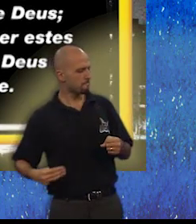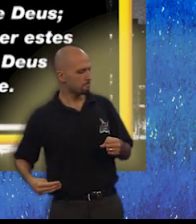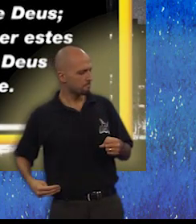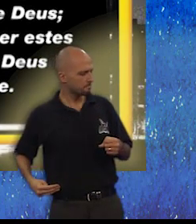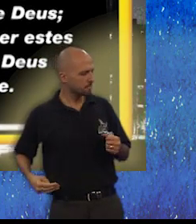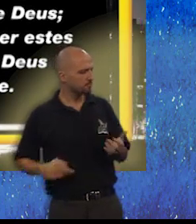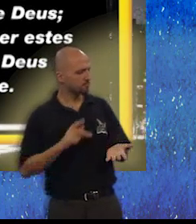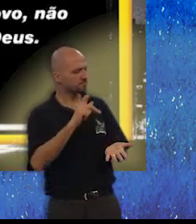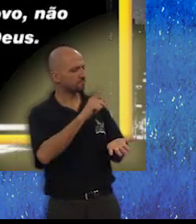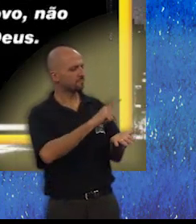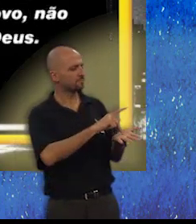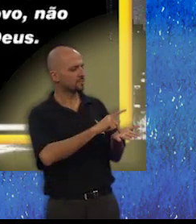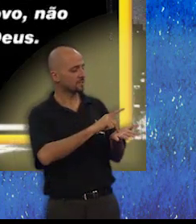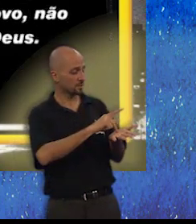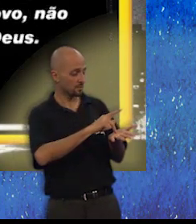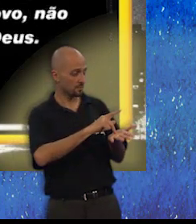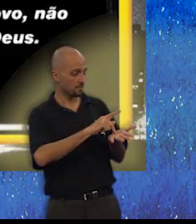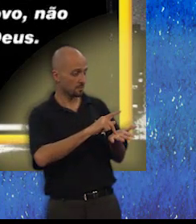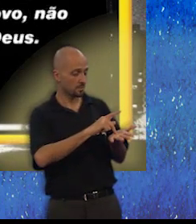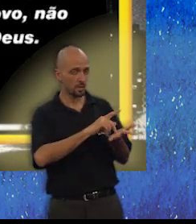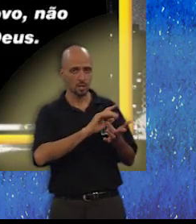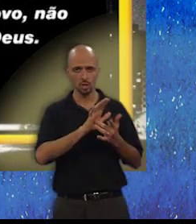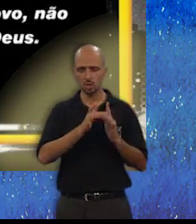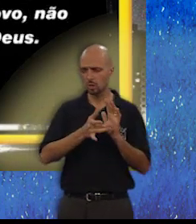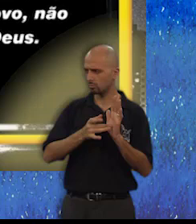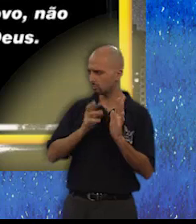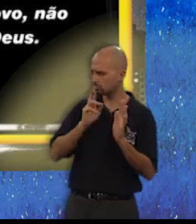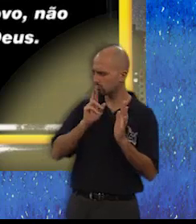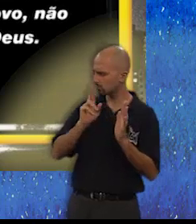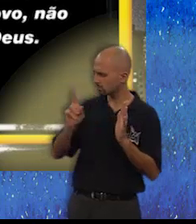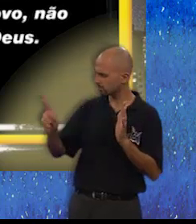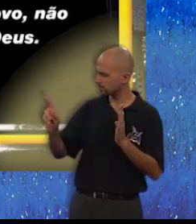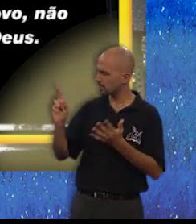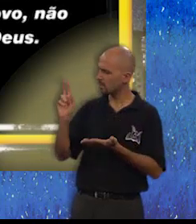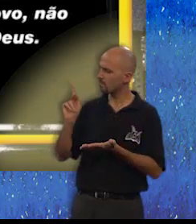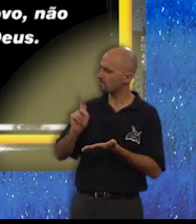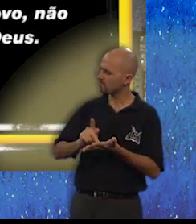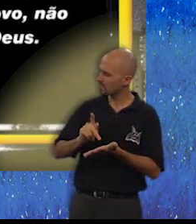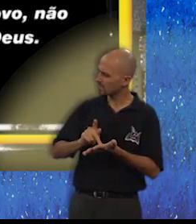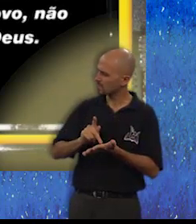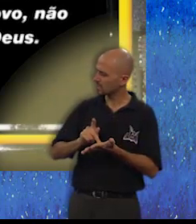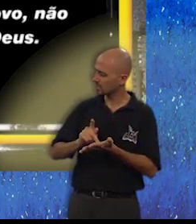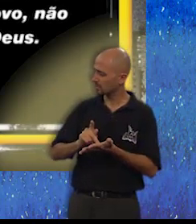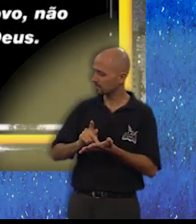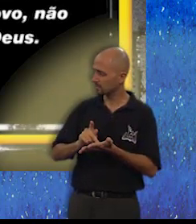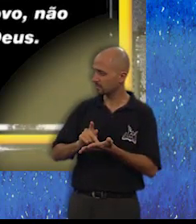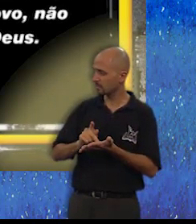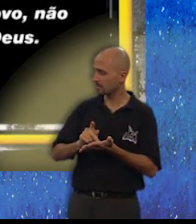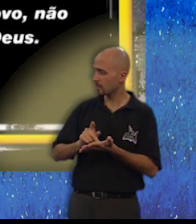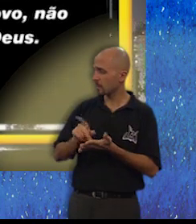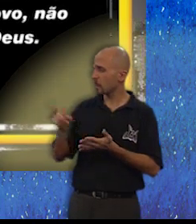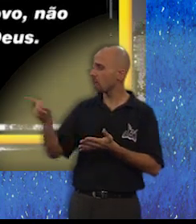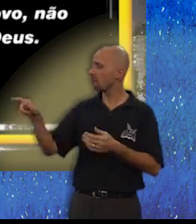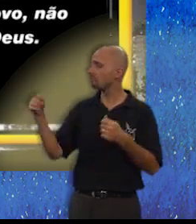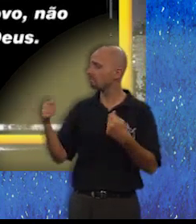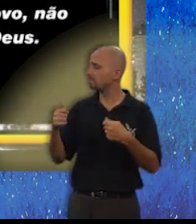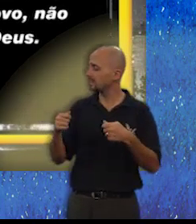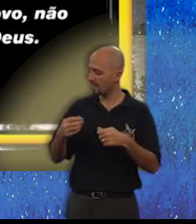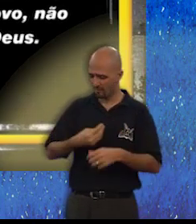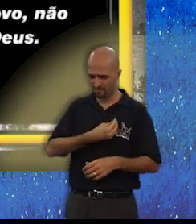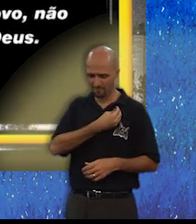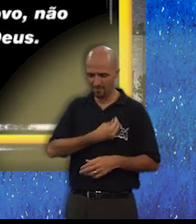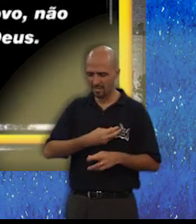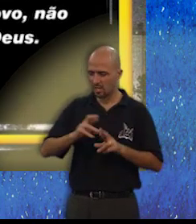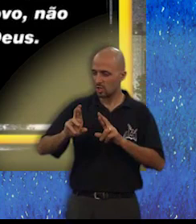Deus não estiver com ele. A isto respondeu Jesus: em verdade te digo, que se alguém não nascer de novo,